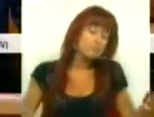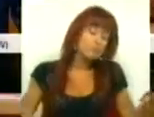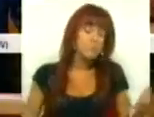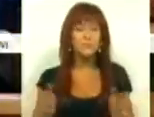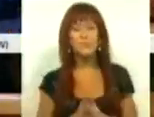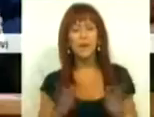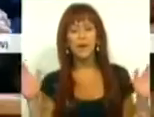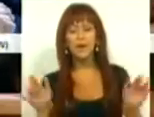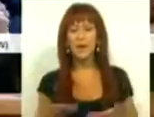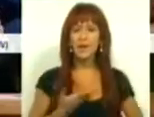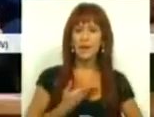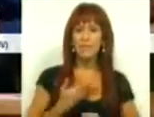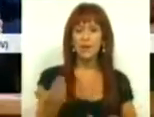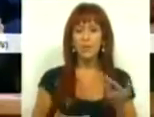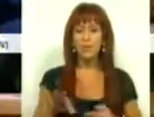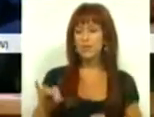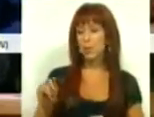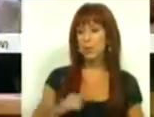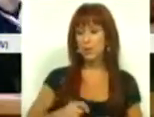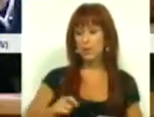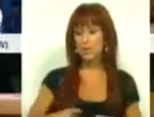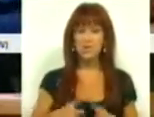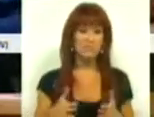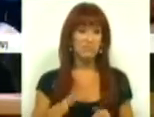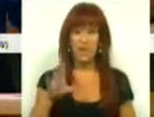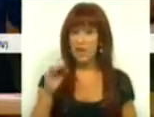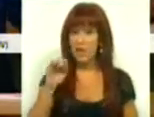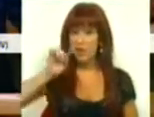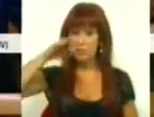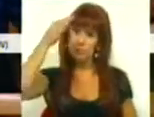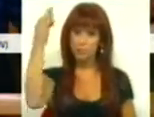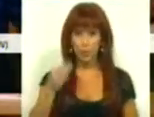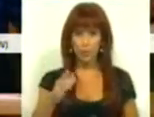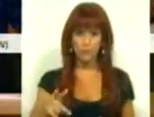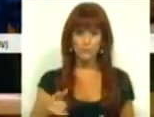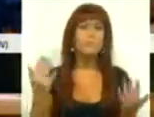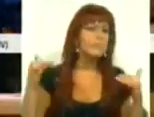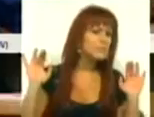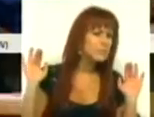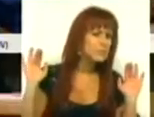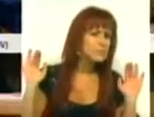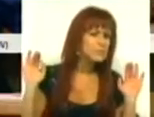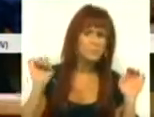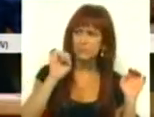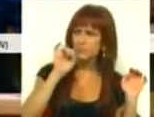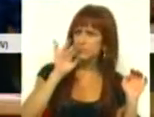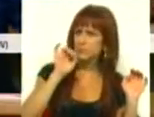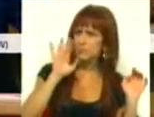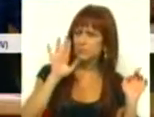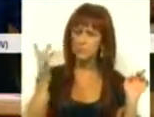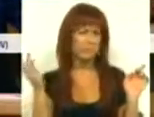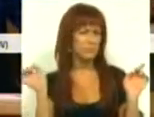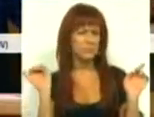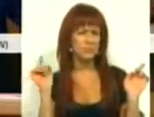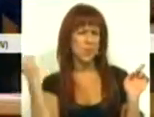Contudo, a redução da dívida face ao PIB durante este período foi de cerca de 10 pontos percentuais. Mas, espantosamente,